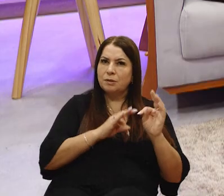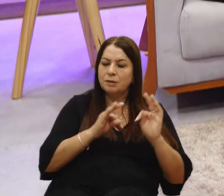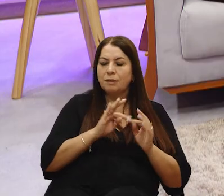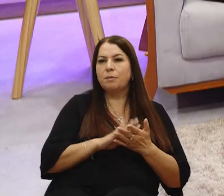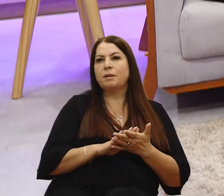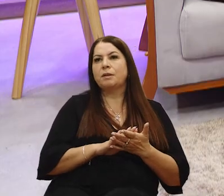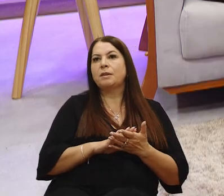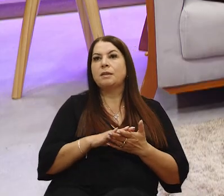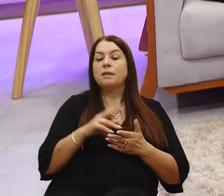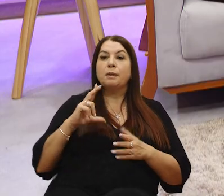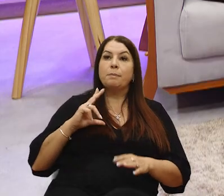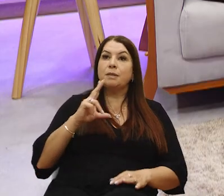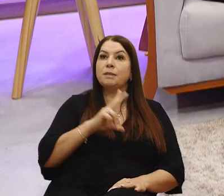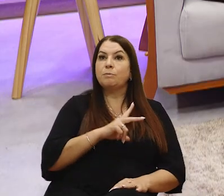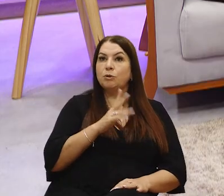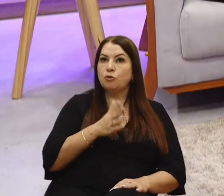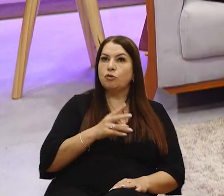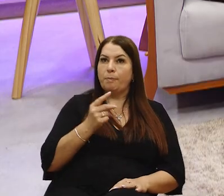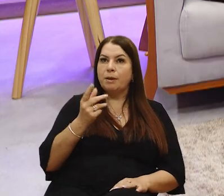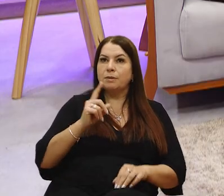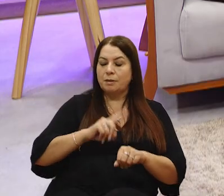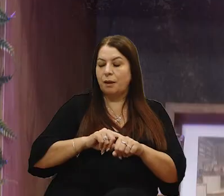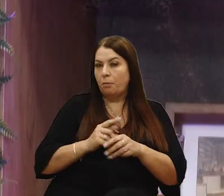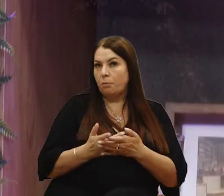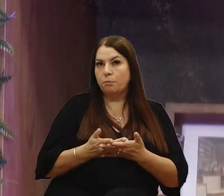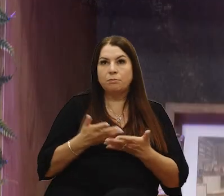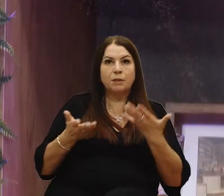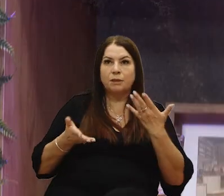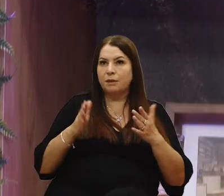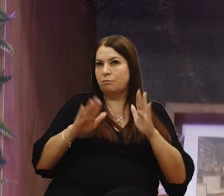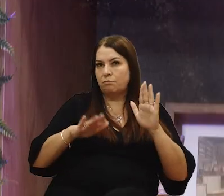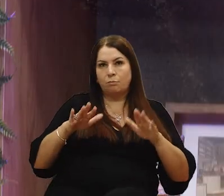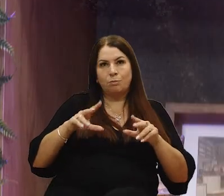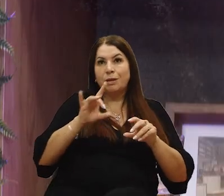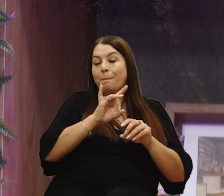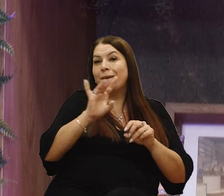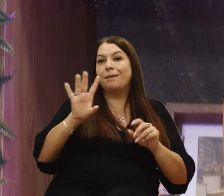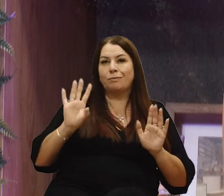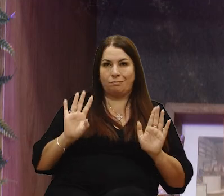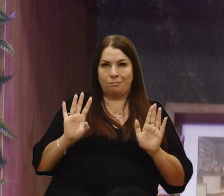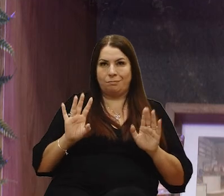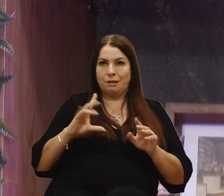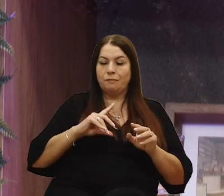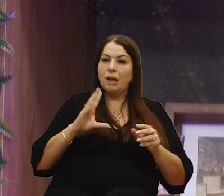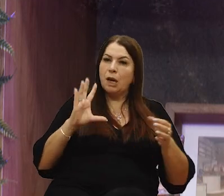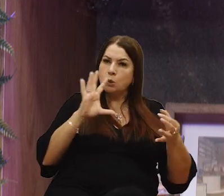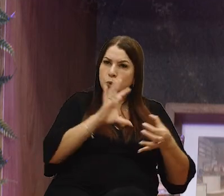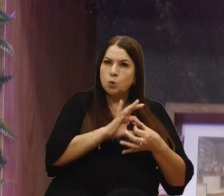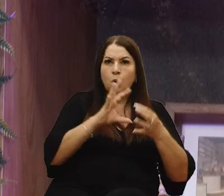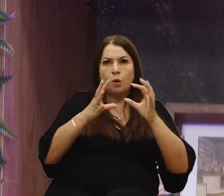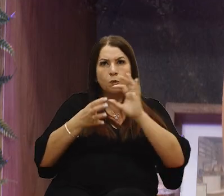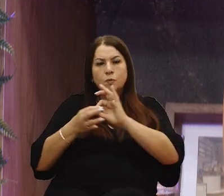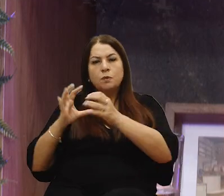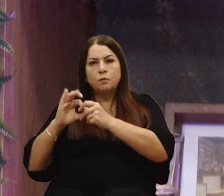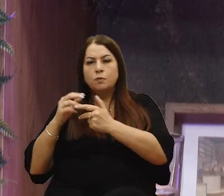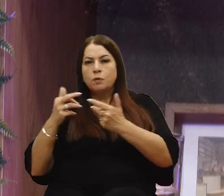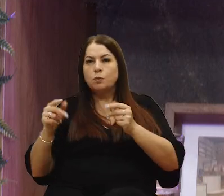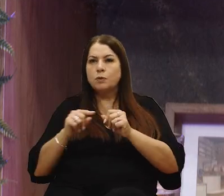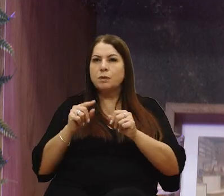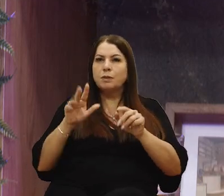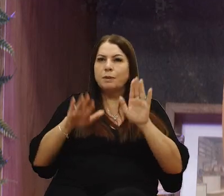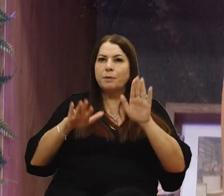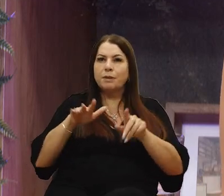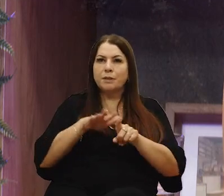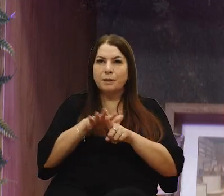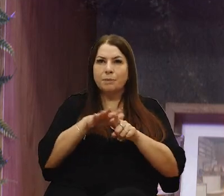meses, 6 meses de tratamento. Tenho pacientes que estão já há mais tempo, né? Então, é muito particular. A gente vai associando